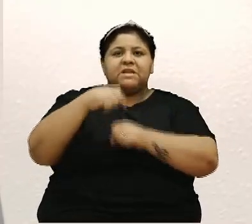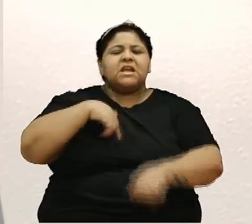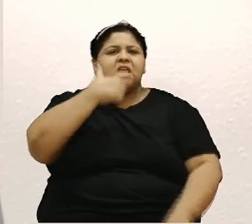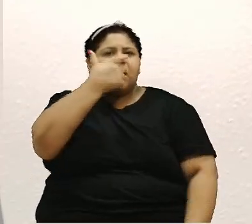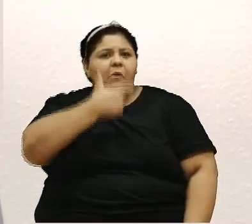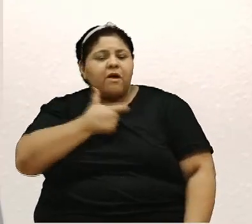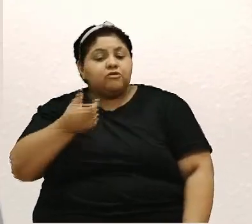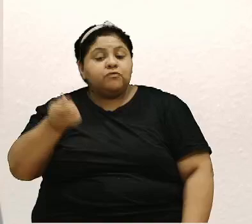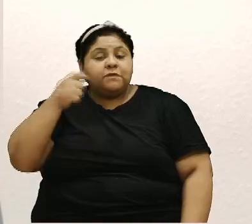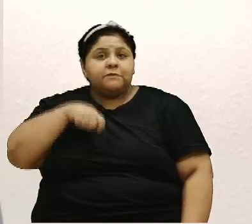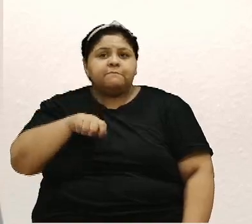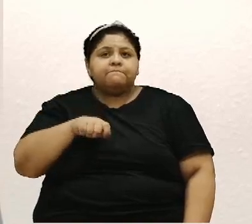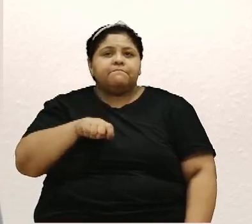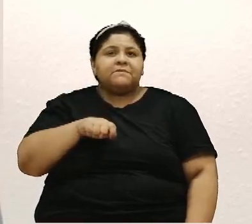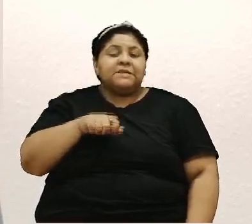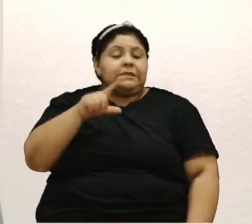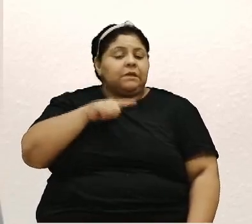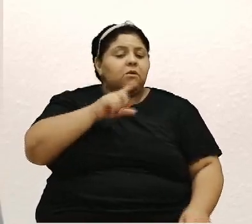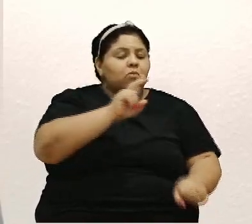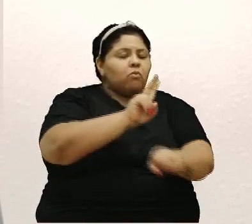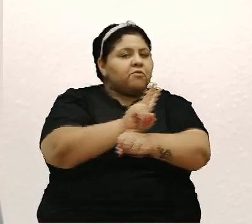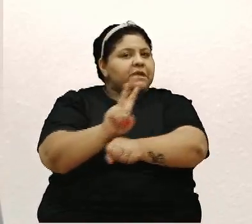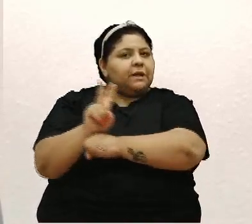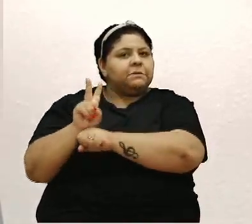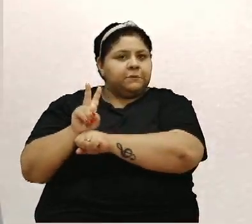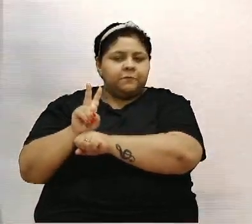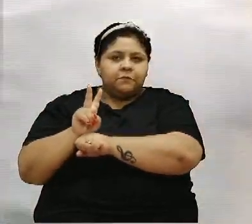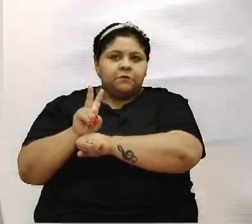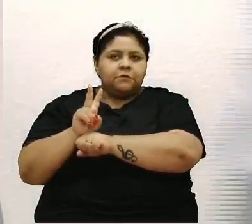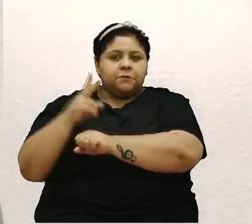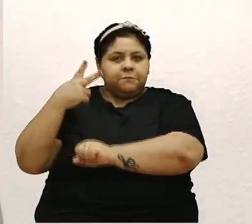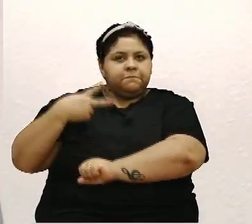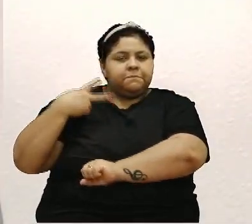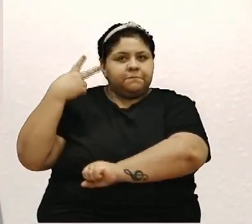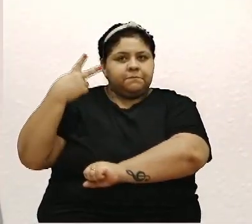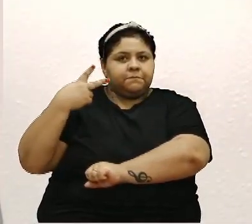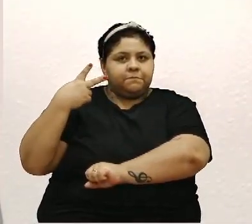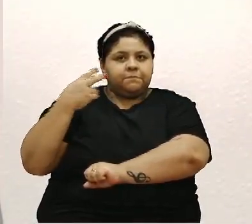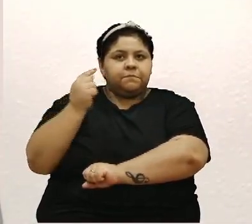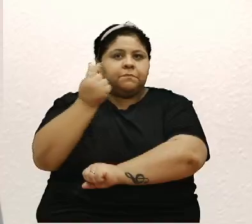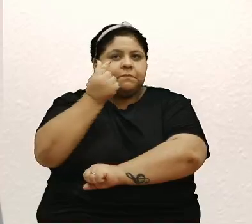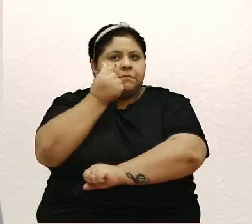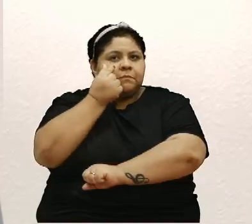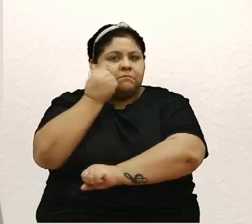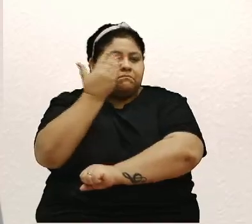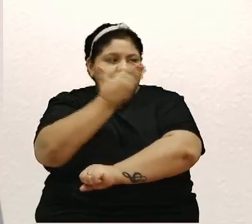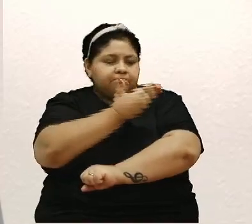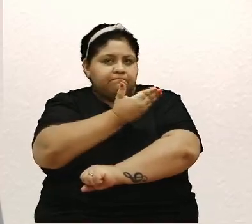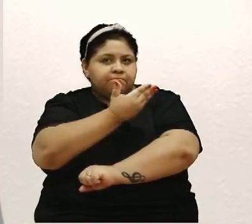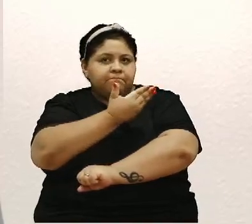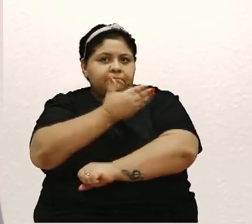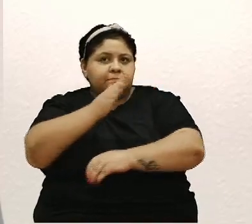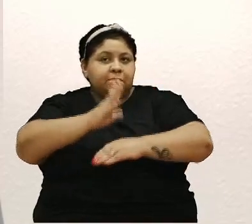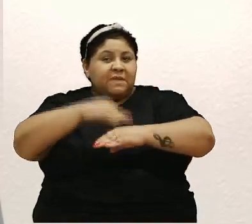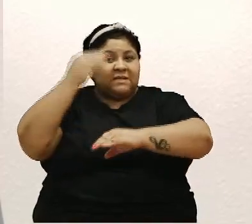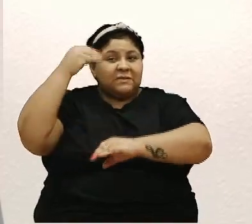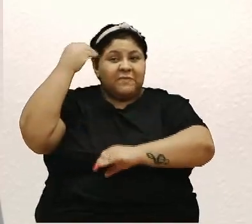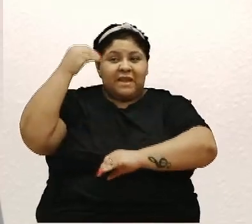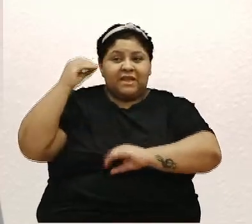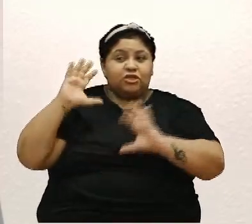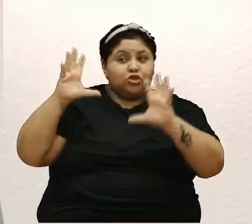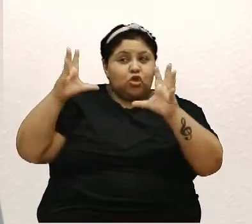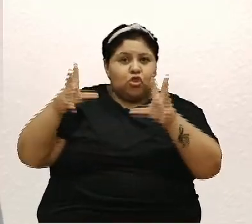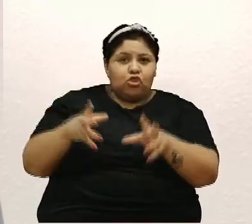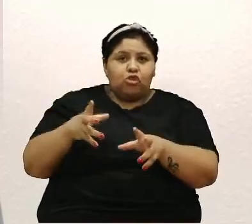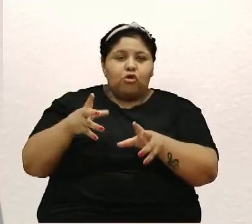gente precisa ter um certo cuidado, né, vereador Eloy Frício, e o senhor como mais experiente que a gente,